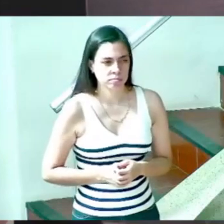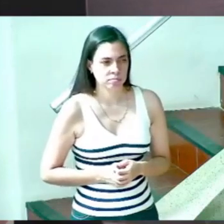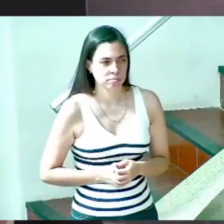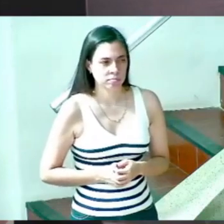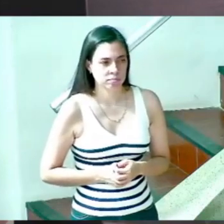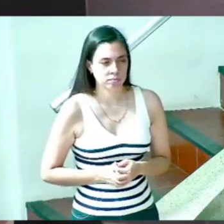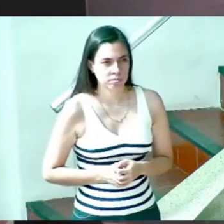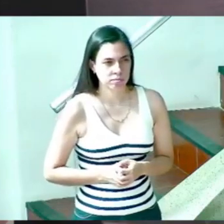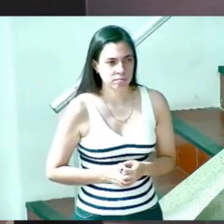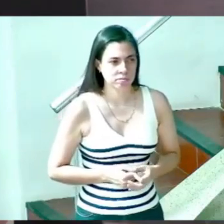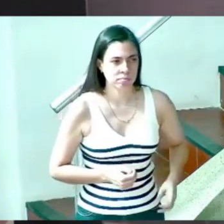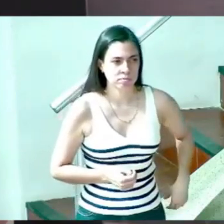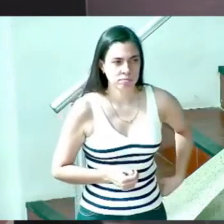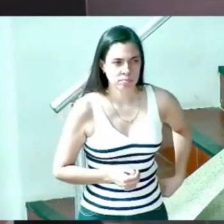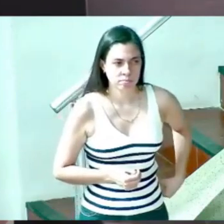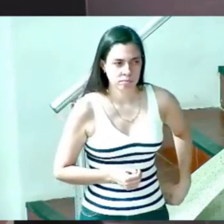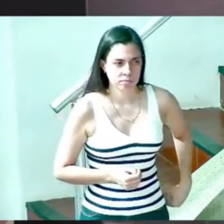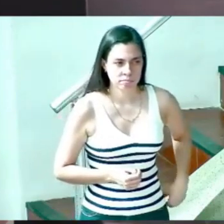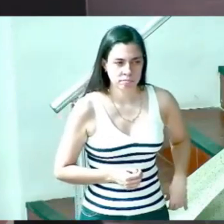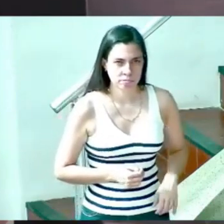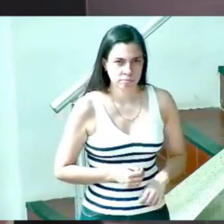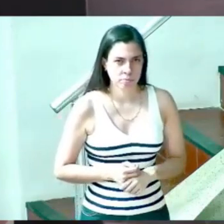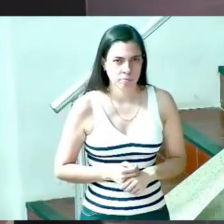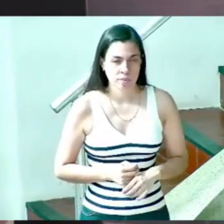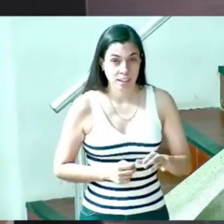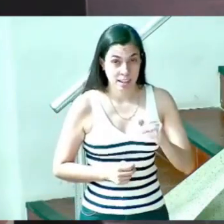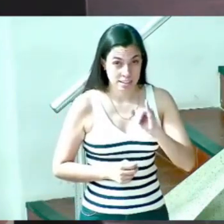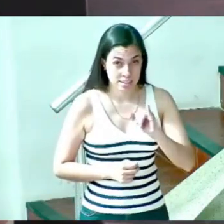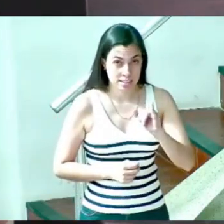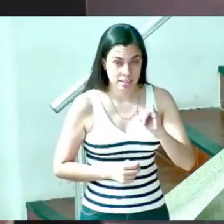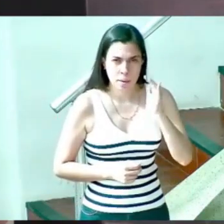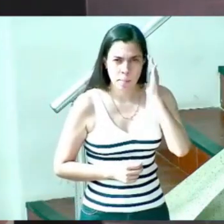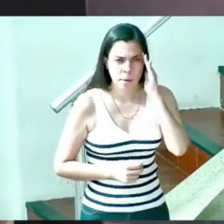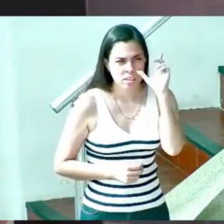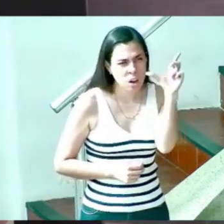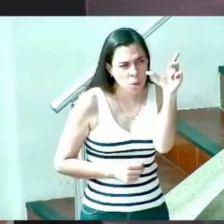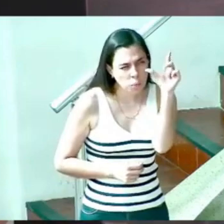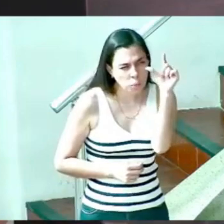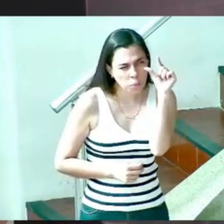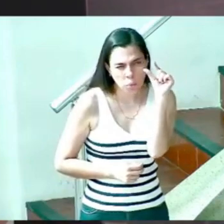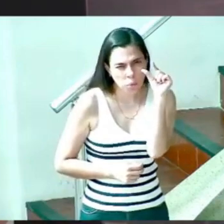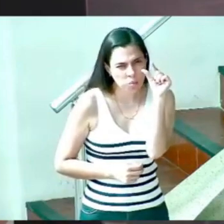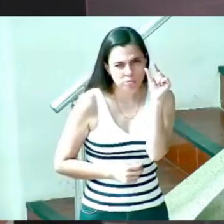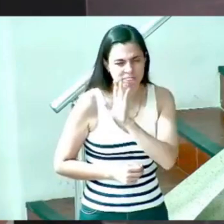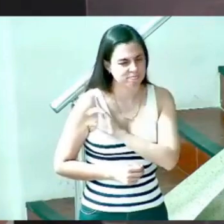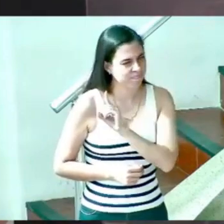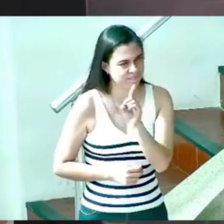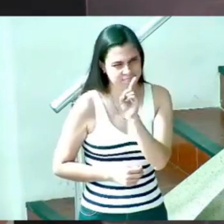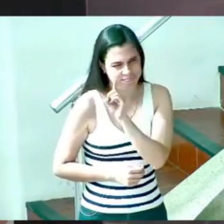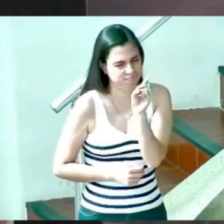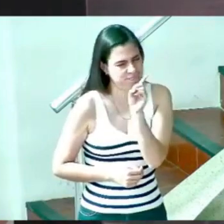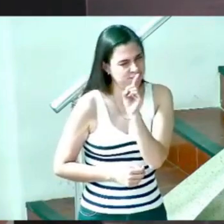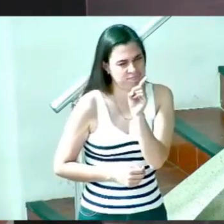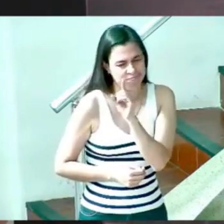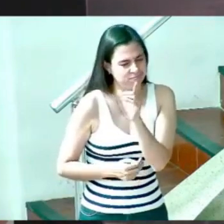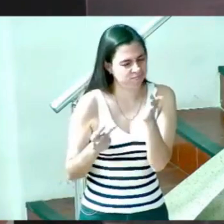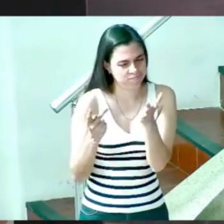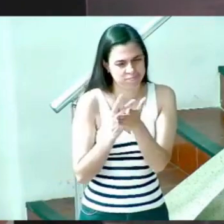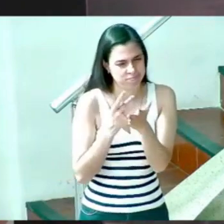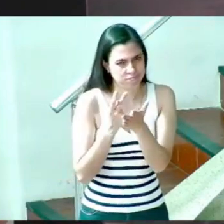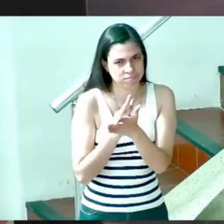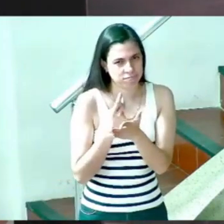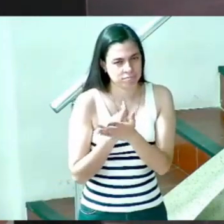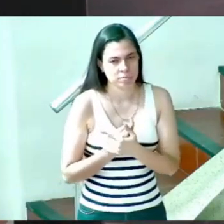Isto, na realidade, a redução desse termo a esses dois aspectos é uma corrupção do termo bíblico, ou uma redução dele. A Bíblia